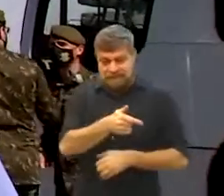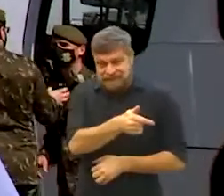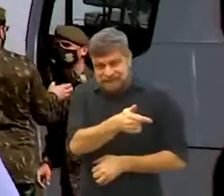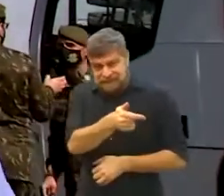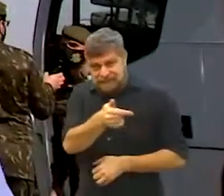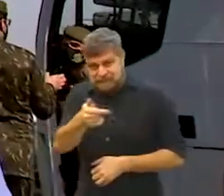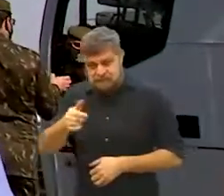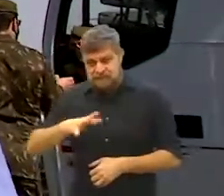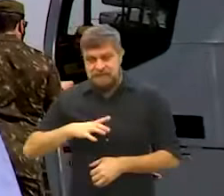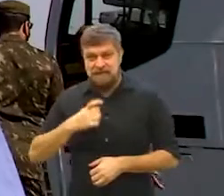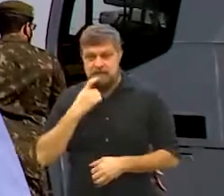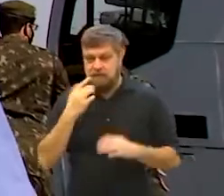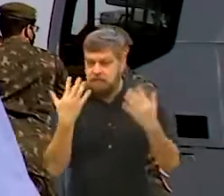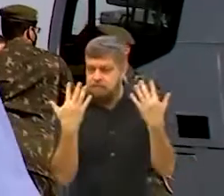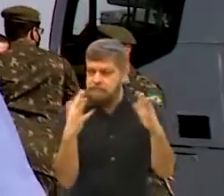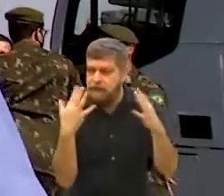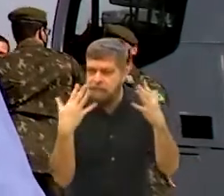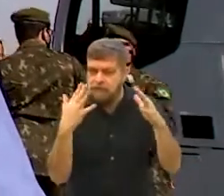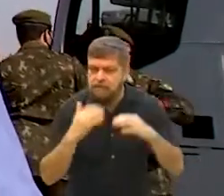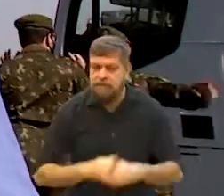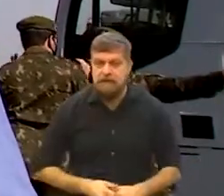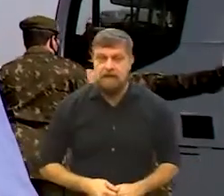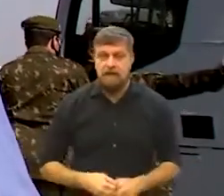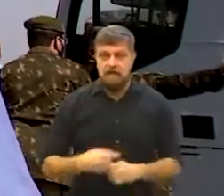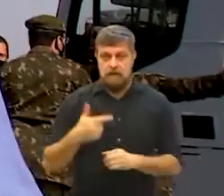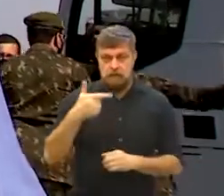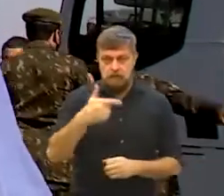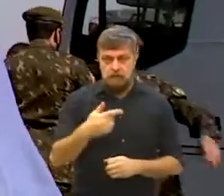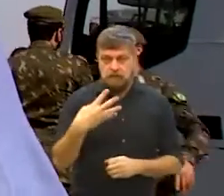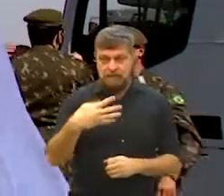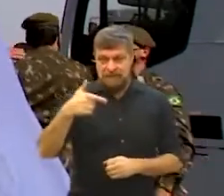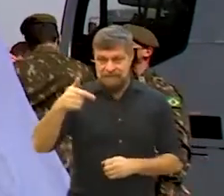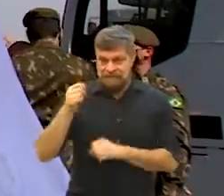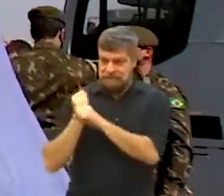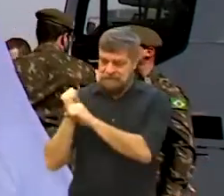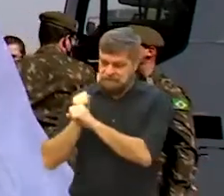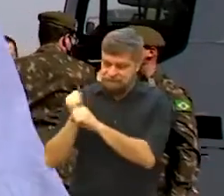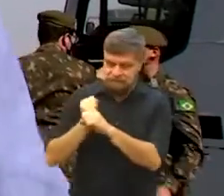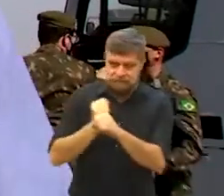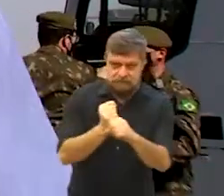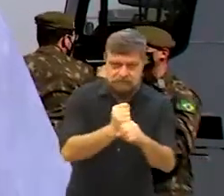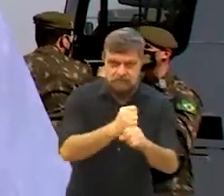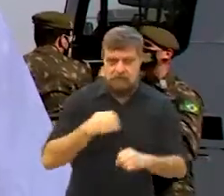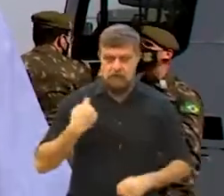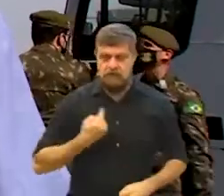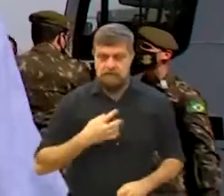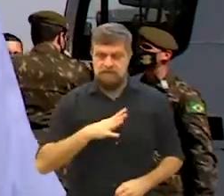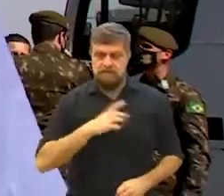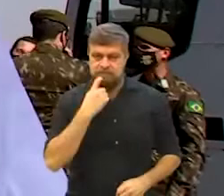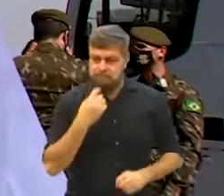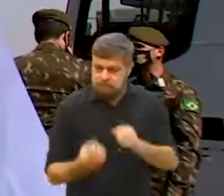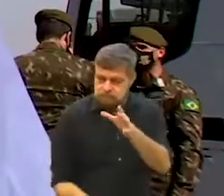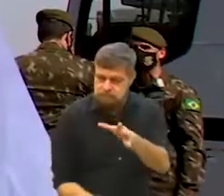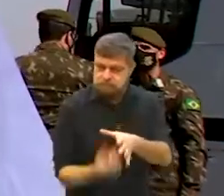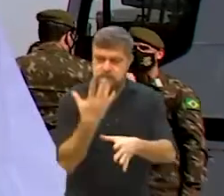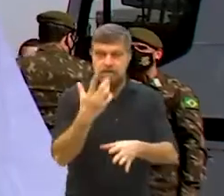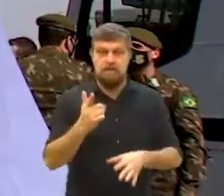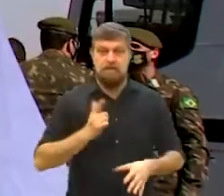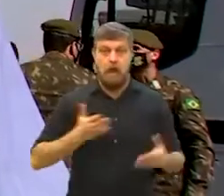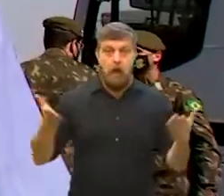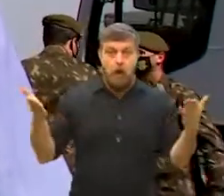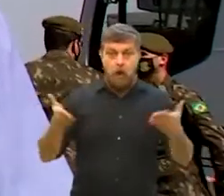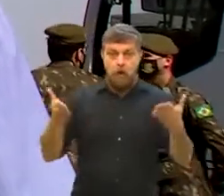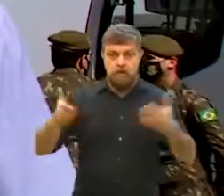momento na semana que Campinas completa 247 anos de atividades de emancipação